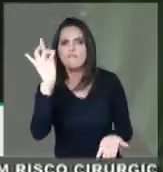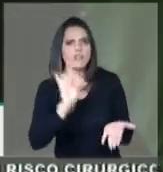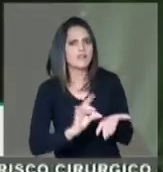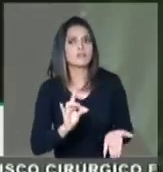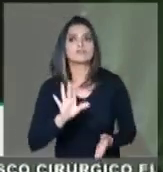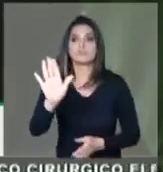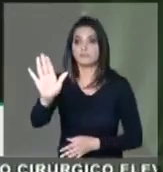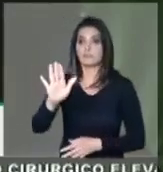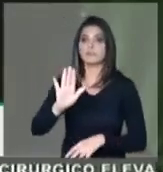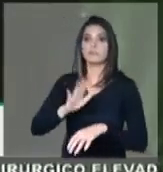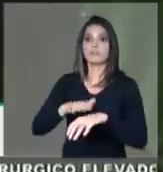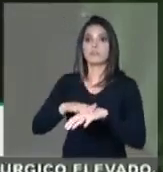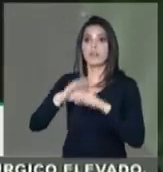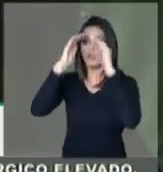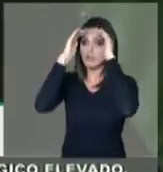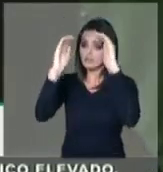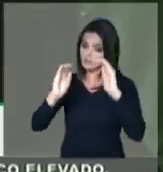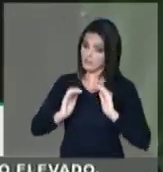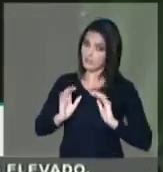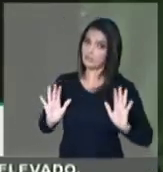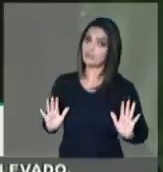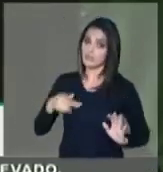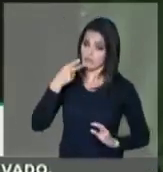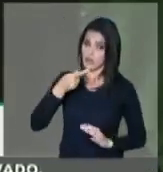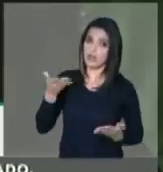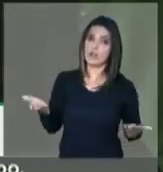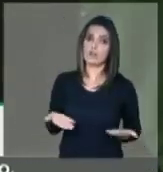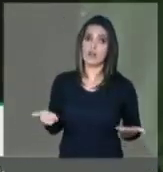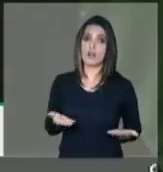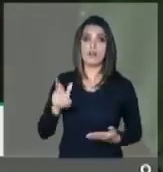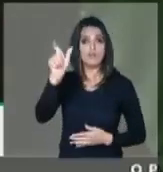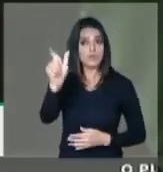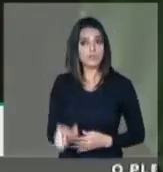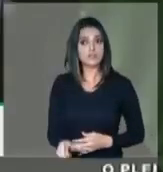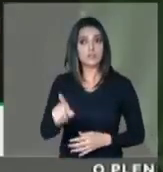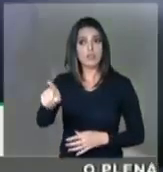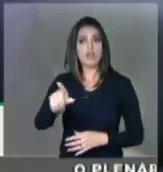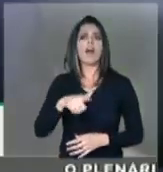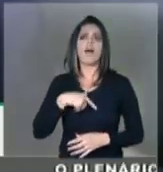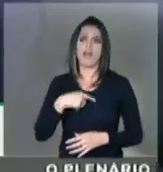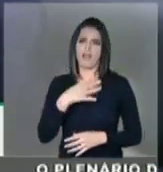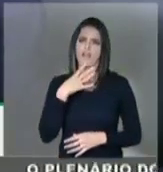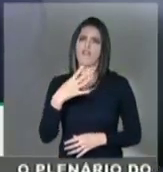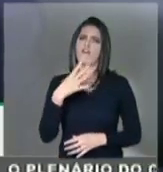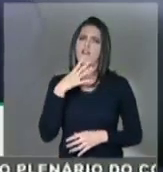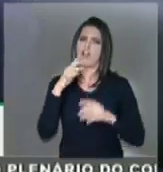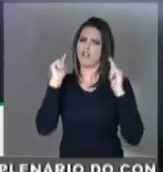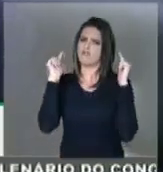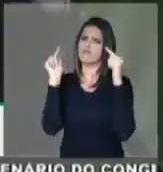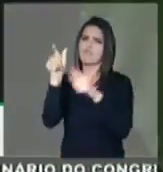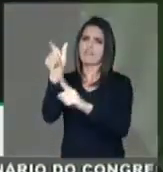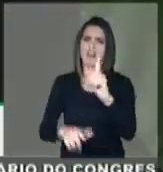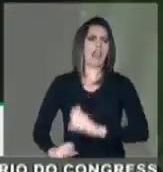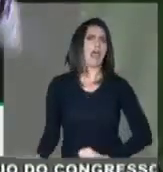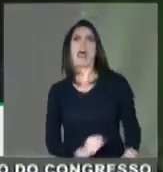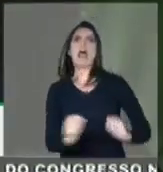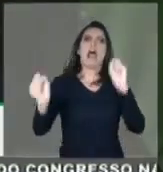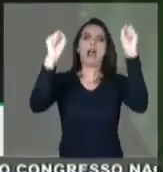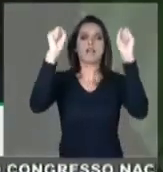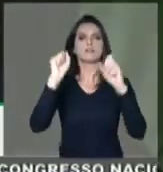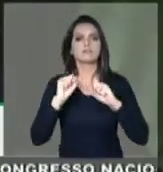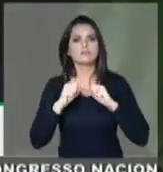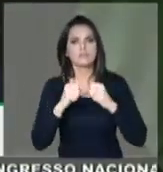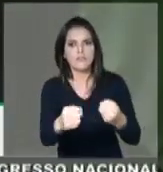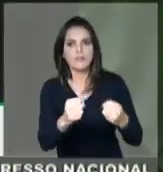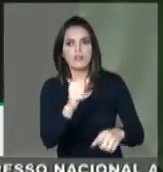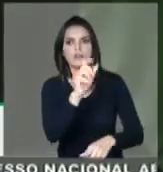Respeite a palavra de quem está na tribuna, deputado. O senhor é conhecido no Brasil pelos seus chiliques aqui, inclusive